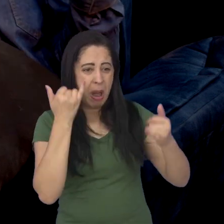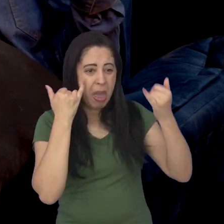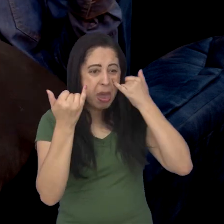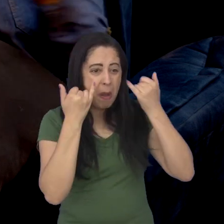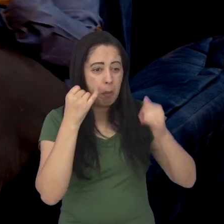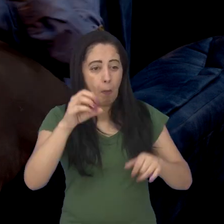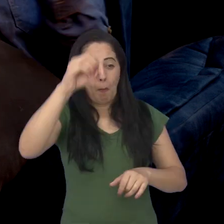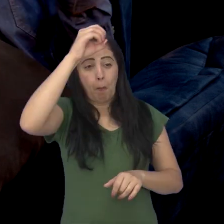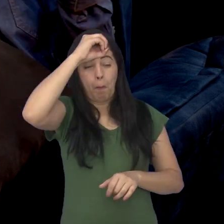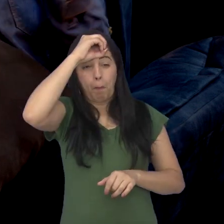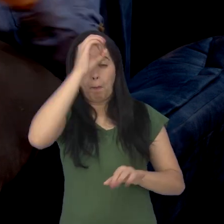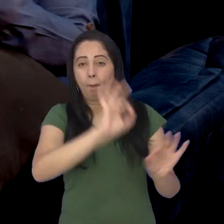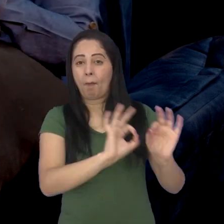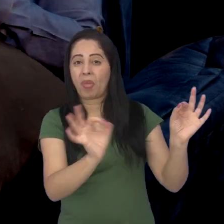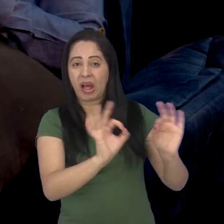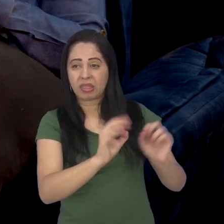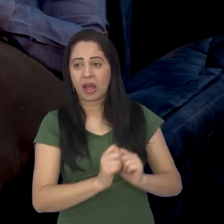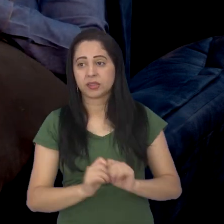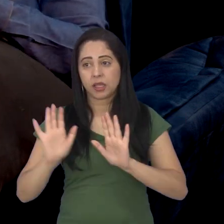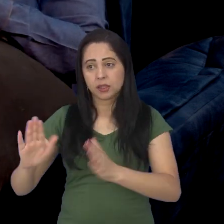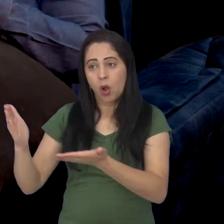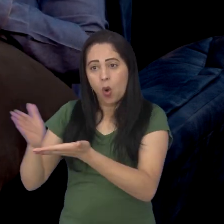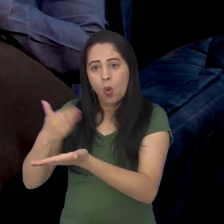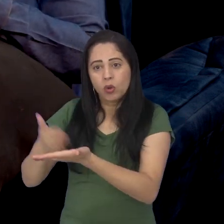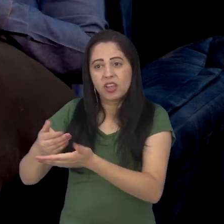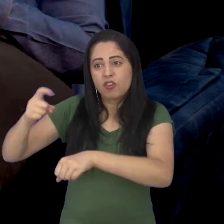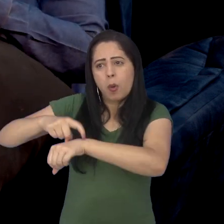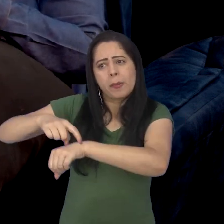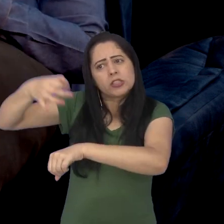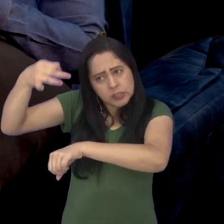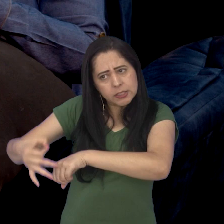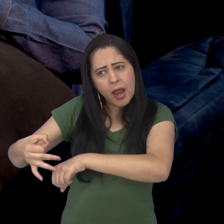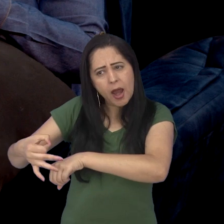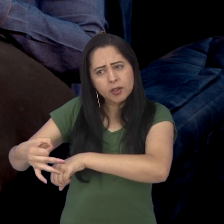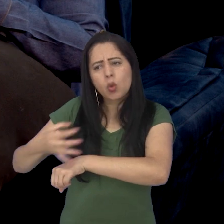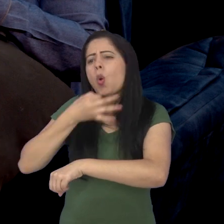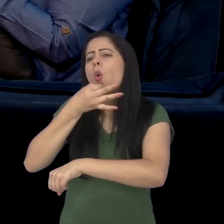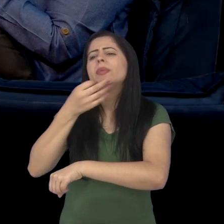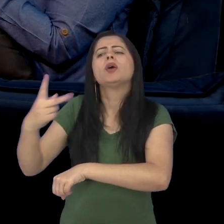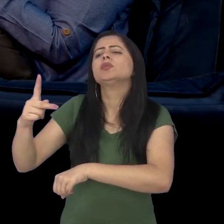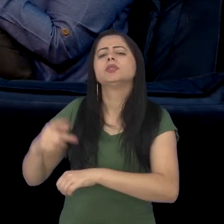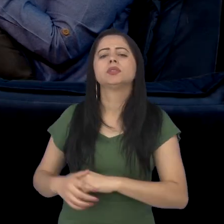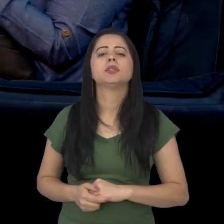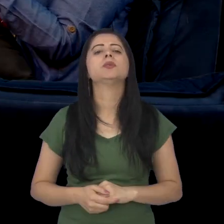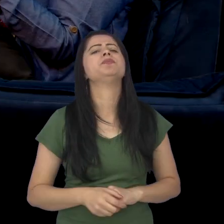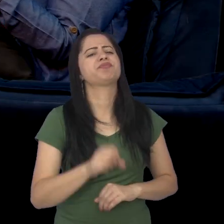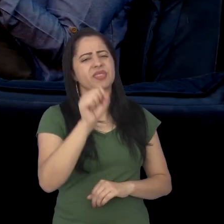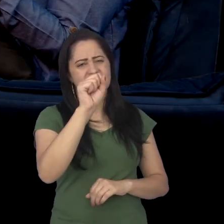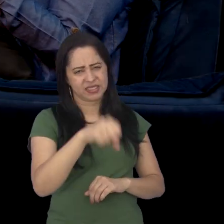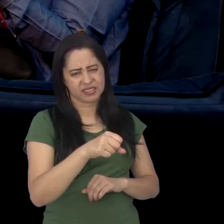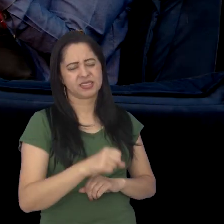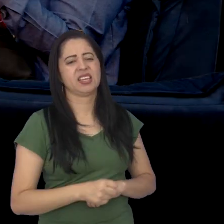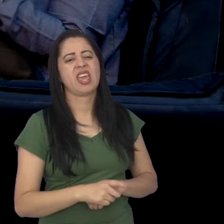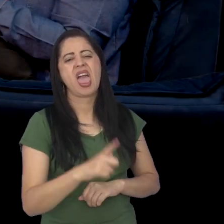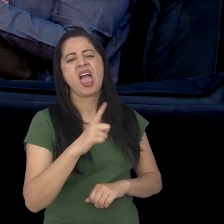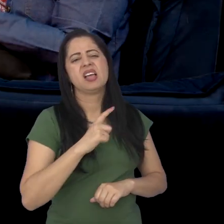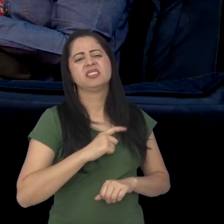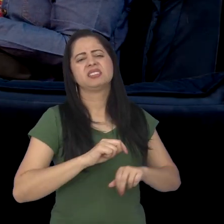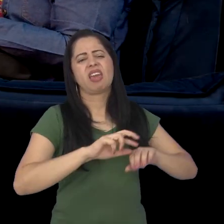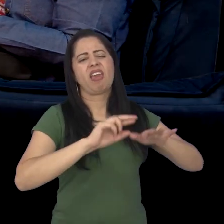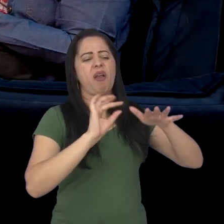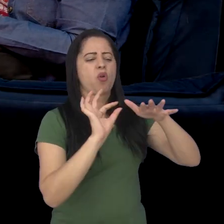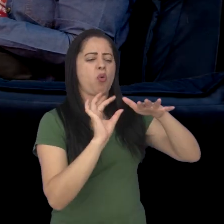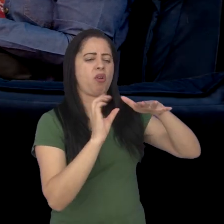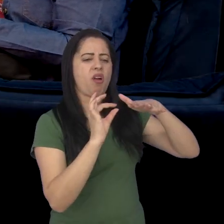então ele veio no momento certo, né, Fernanda? Você não acha? Foram até as fake news a